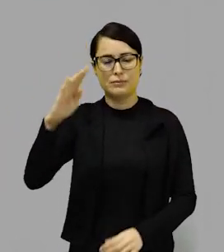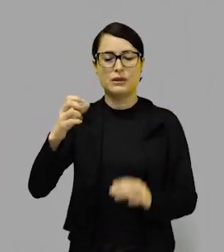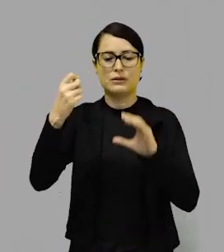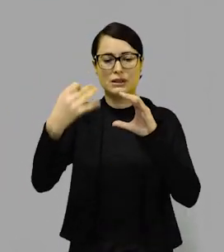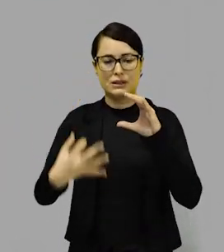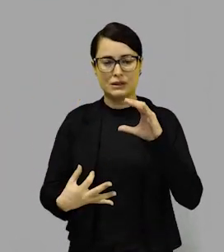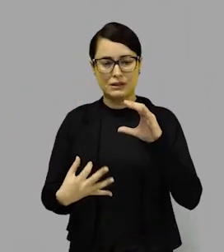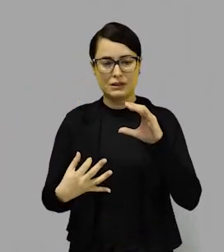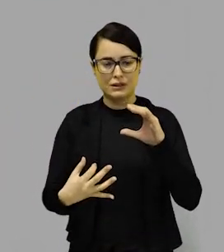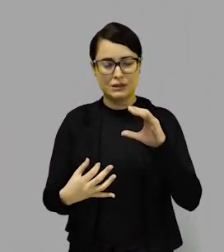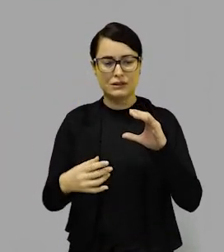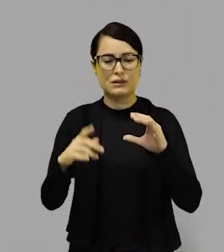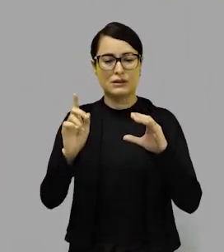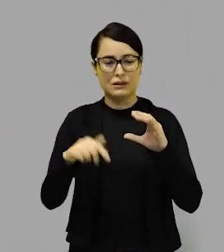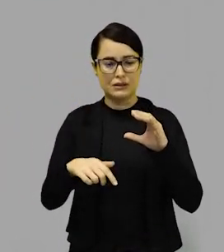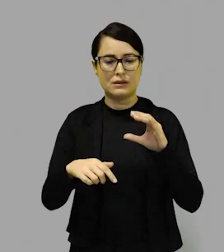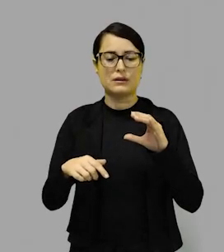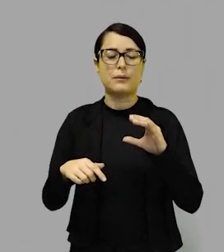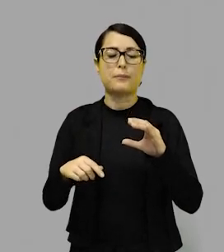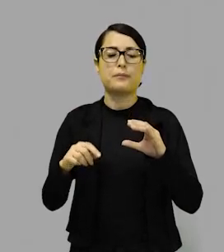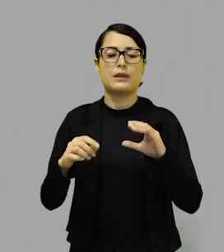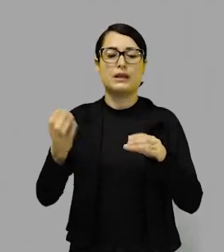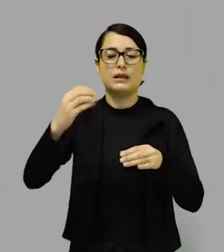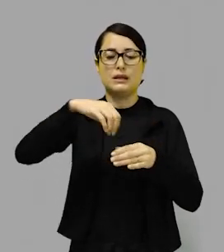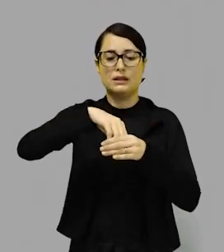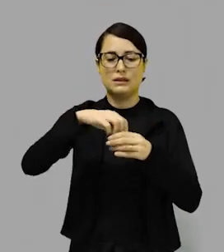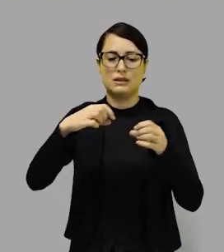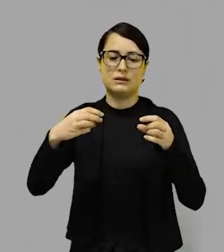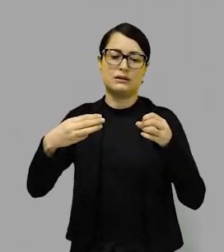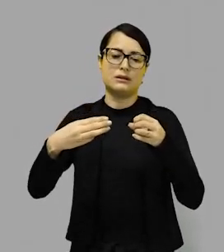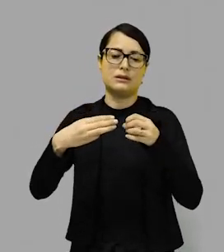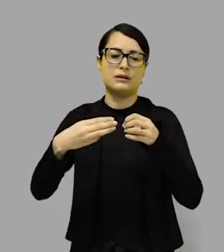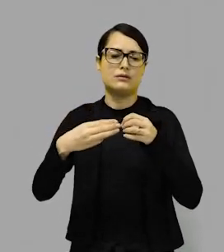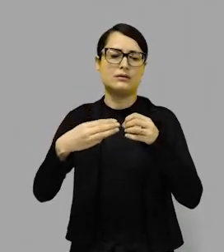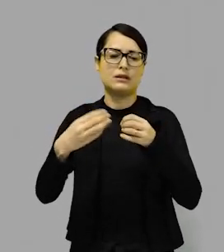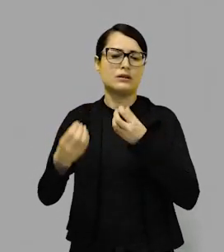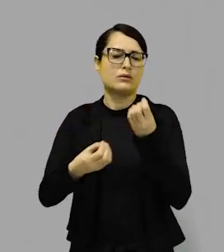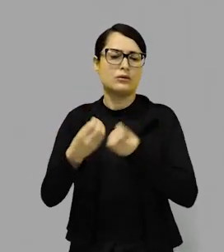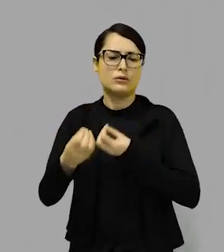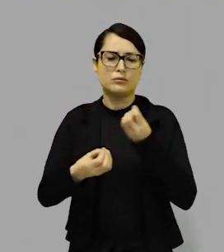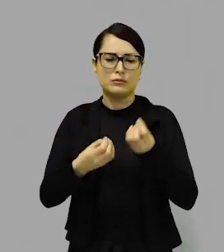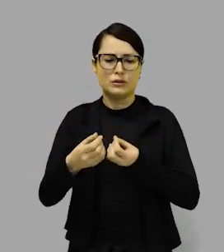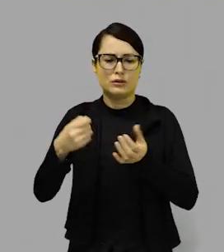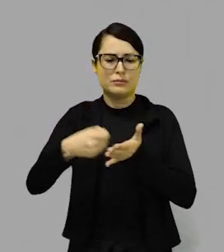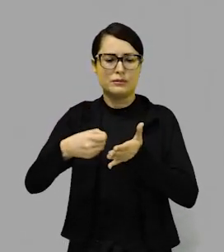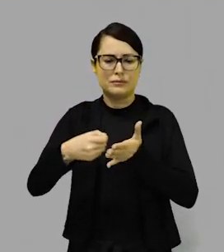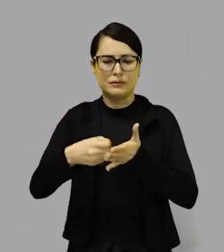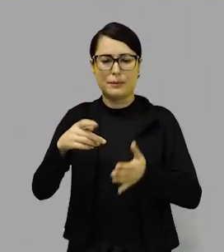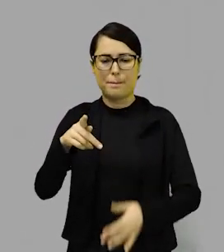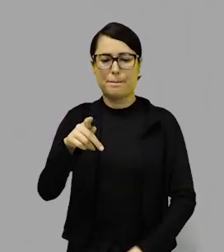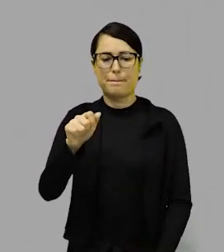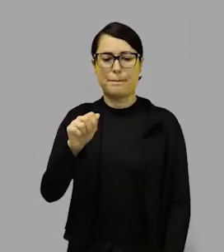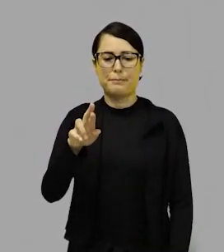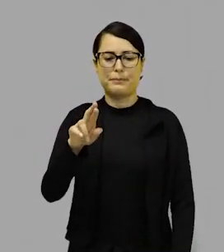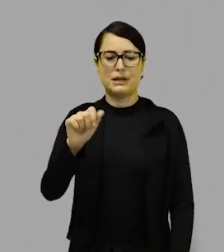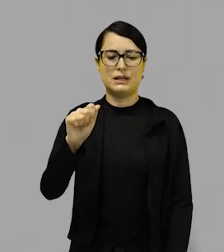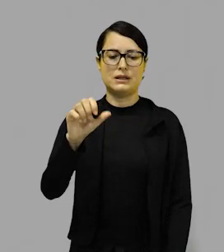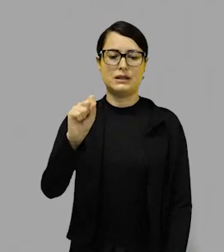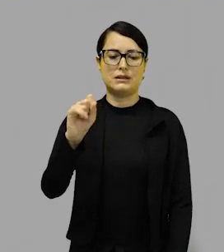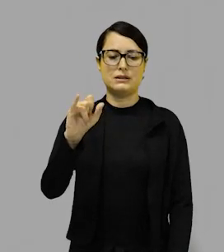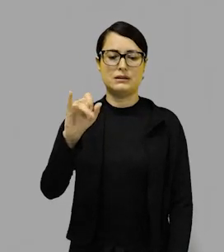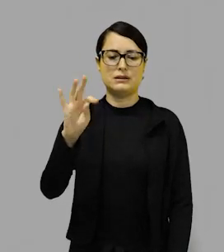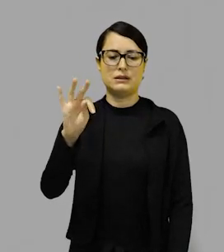são parasitas intracelulares. Ou seja, são parasitas que ficam